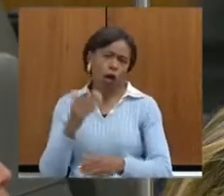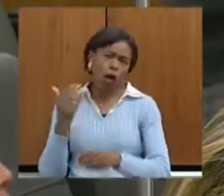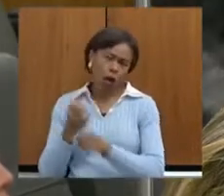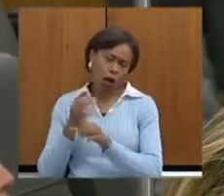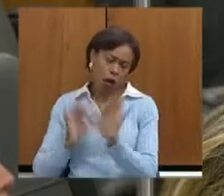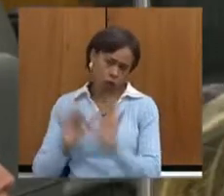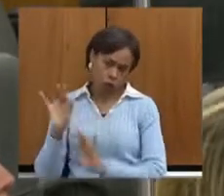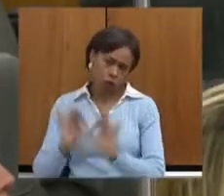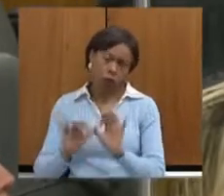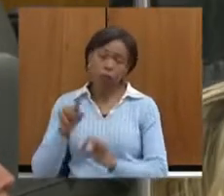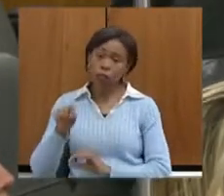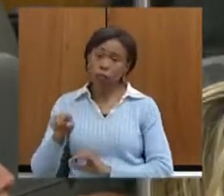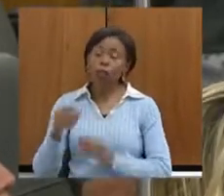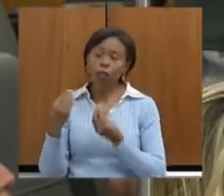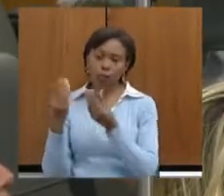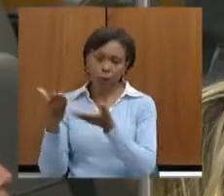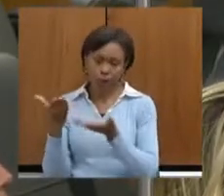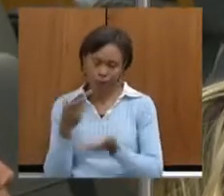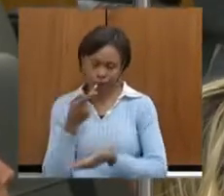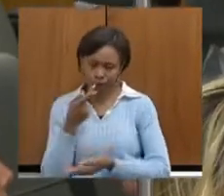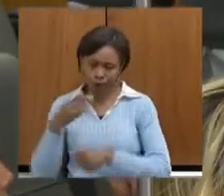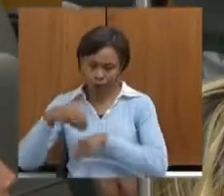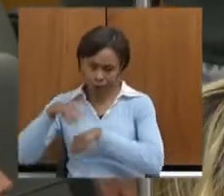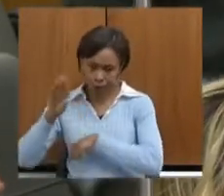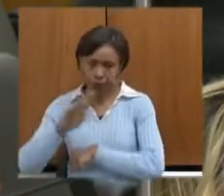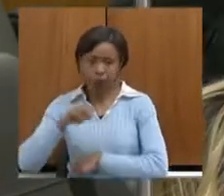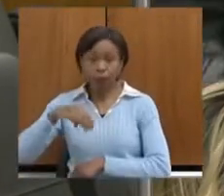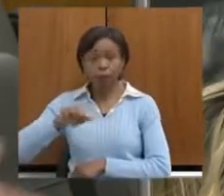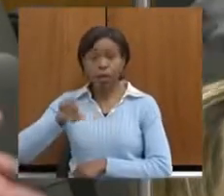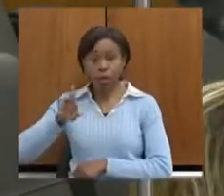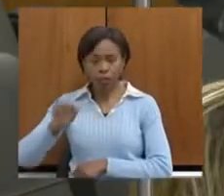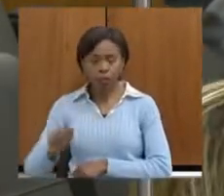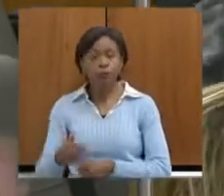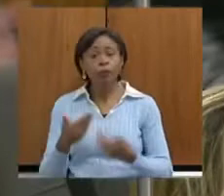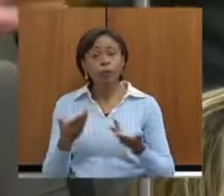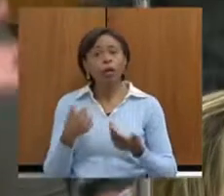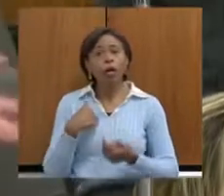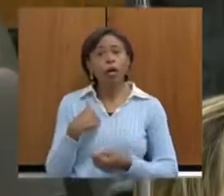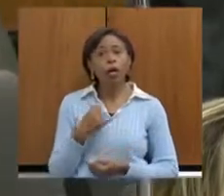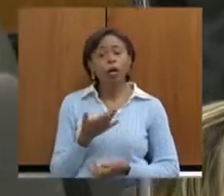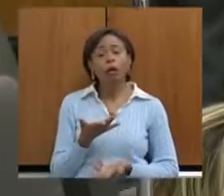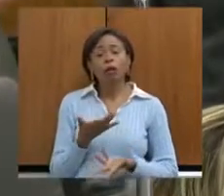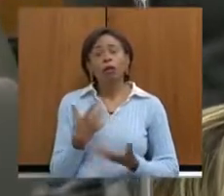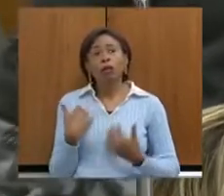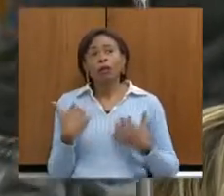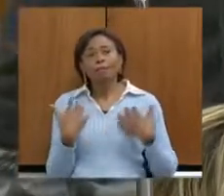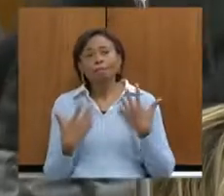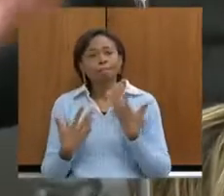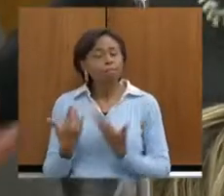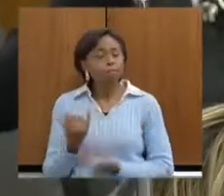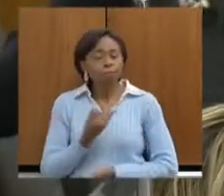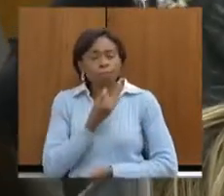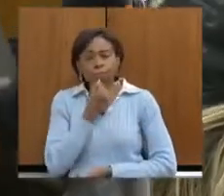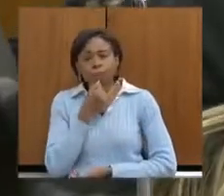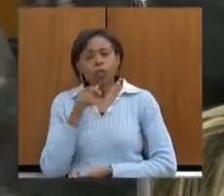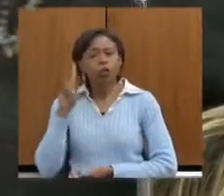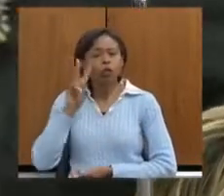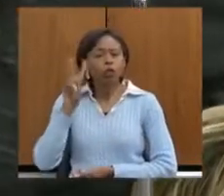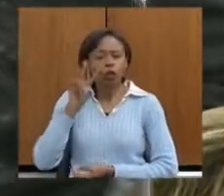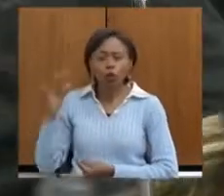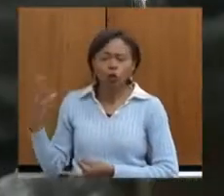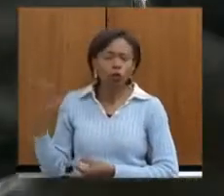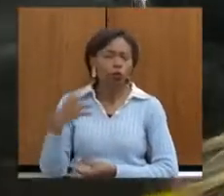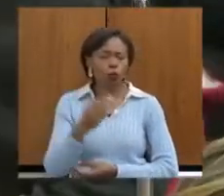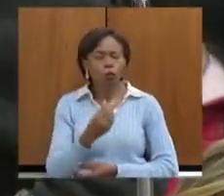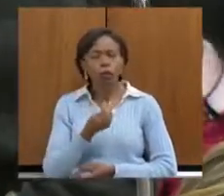o recado da Maria Helena para você eu quero falar com Dálias fica é triste com a história de todo mundo